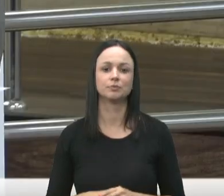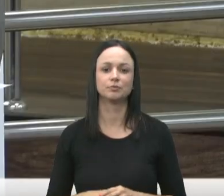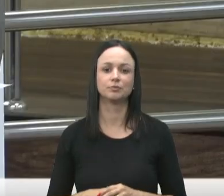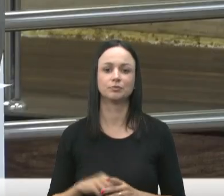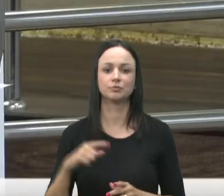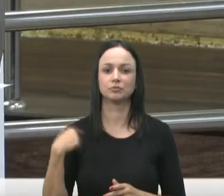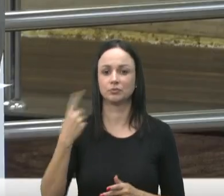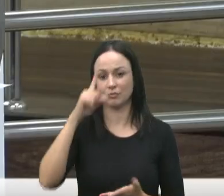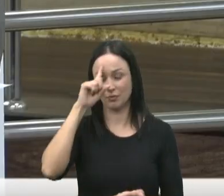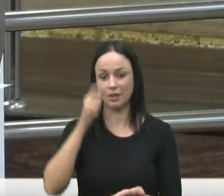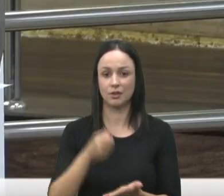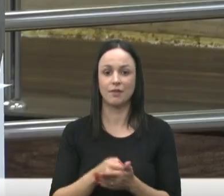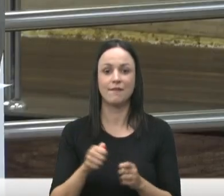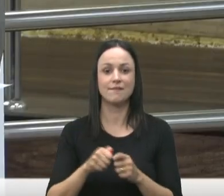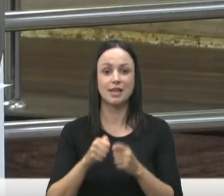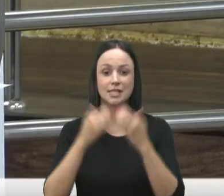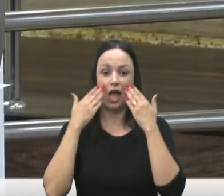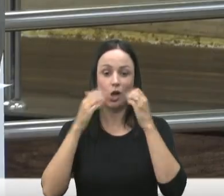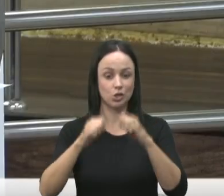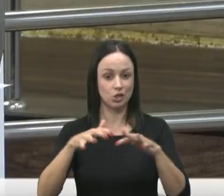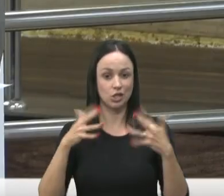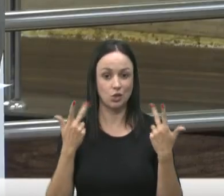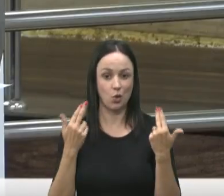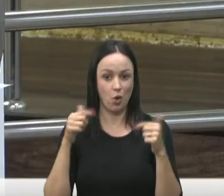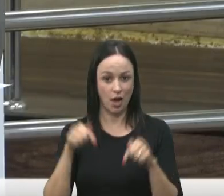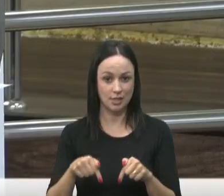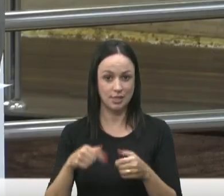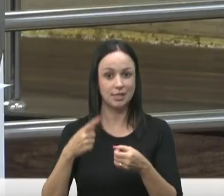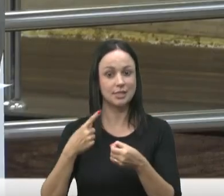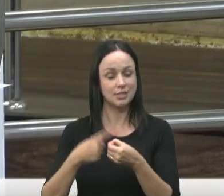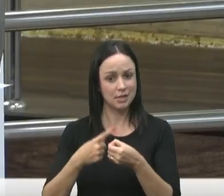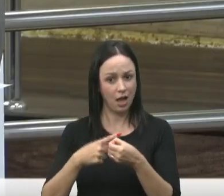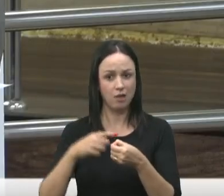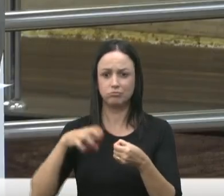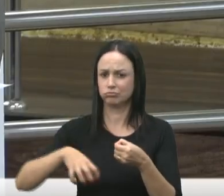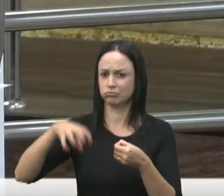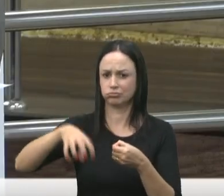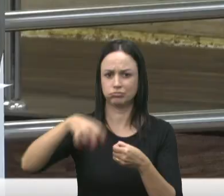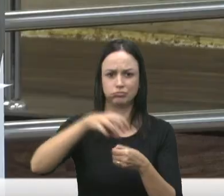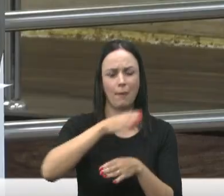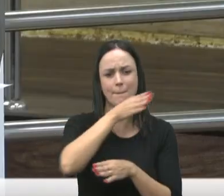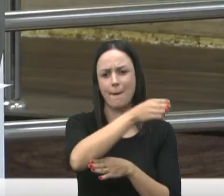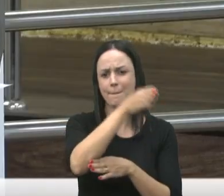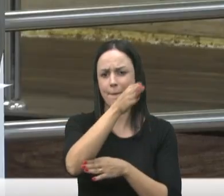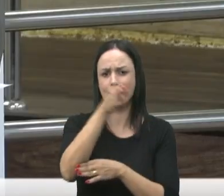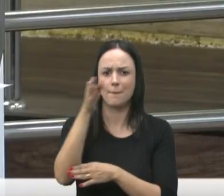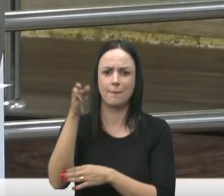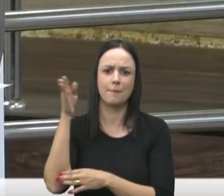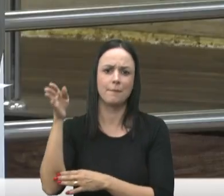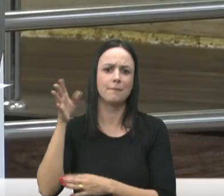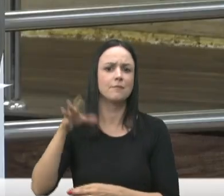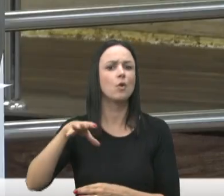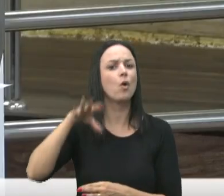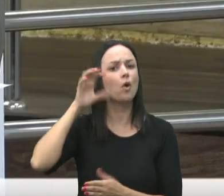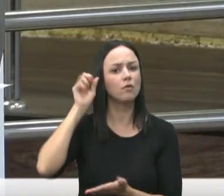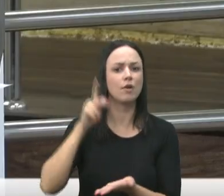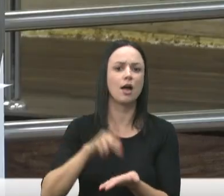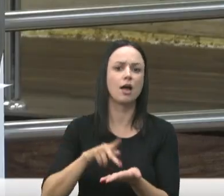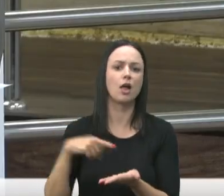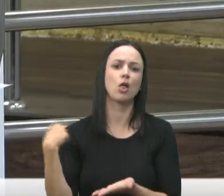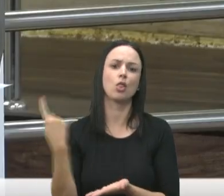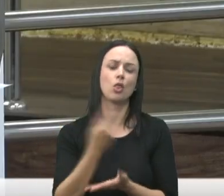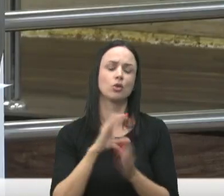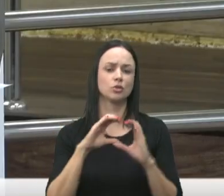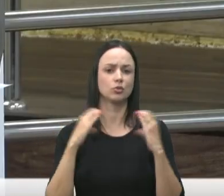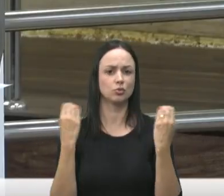decidiu fazer audiências como essa, pelo interior, de maneira itinerante, para ouvir a realidade da nossa comunidade